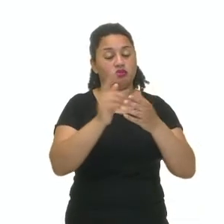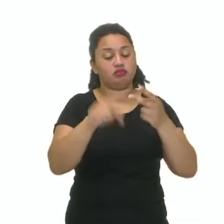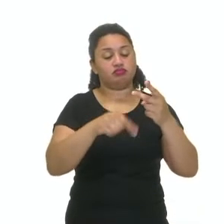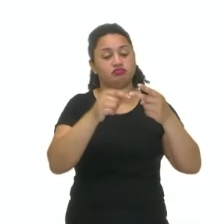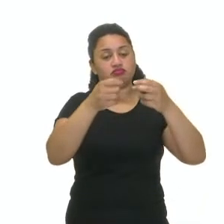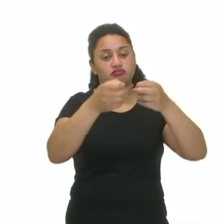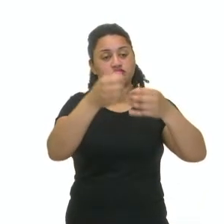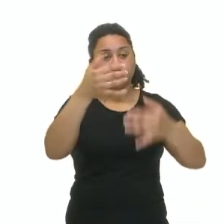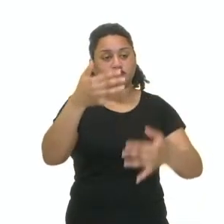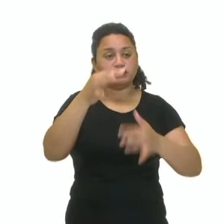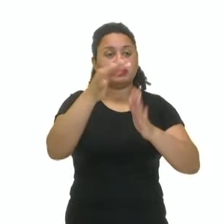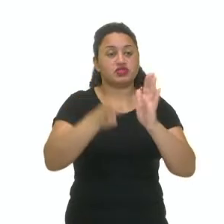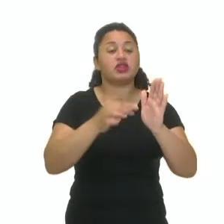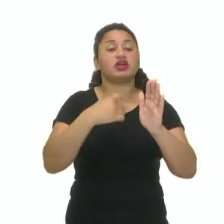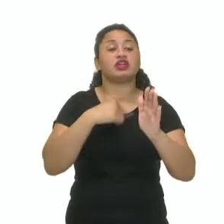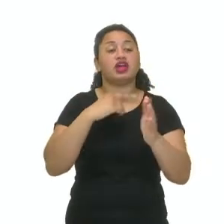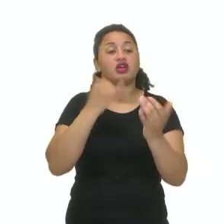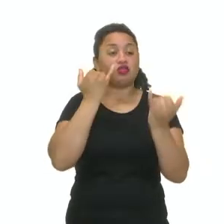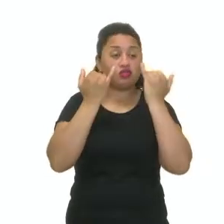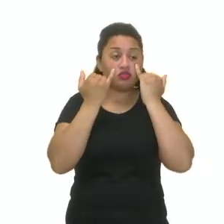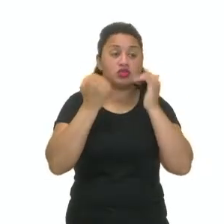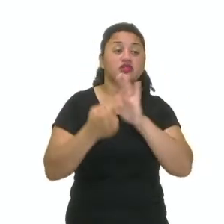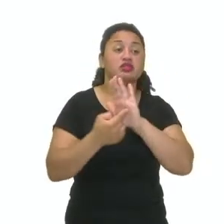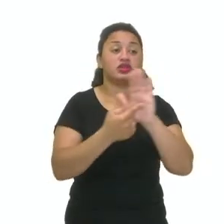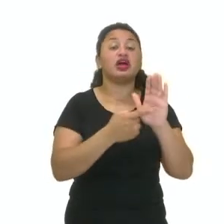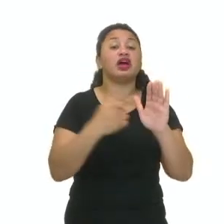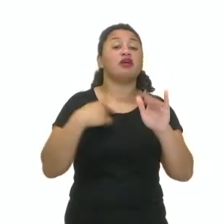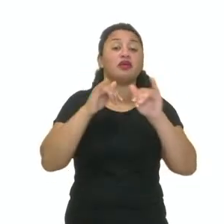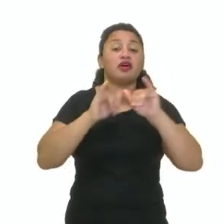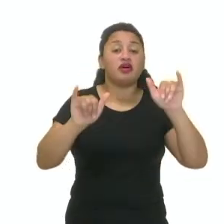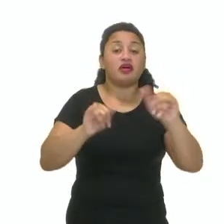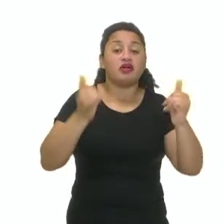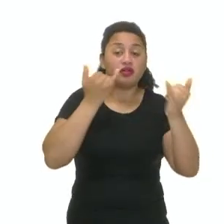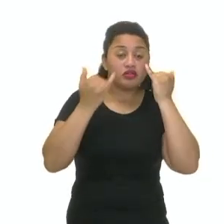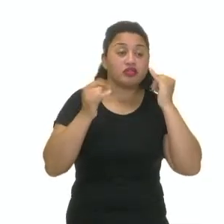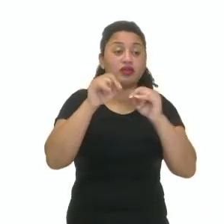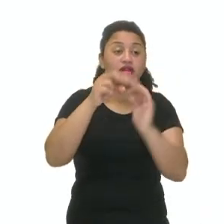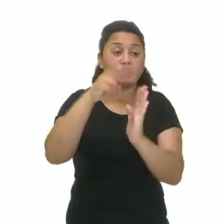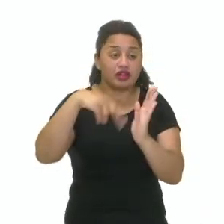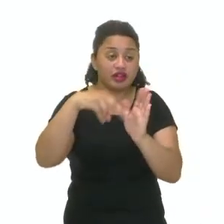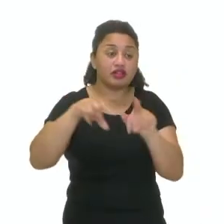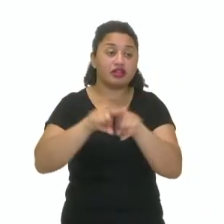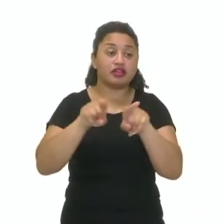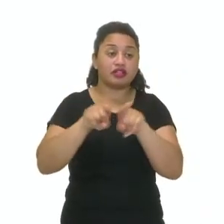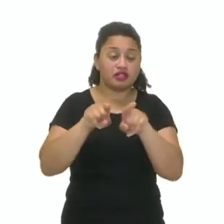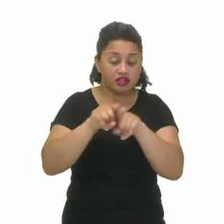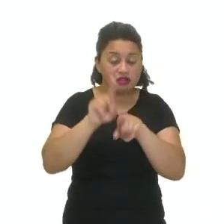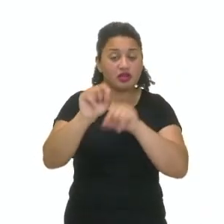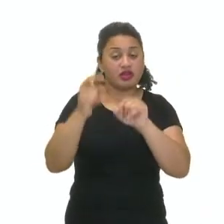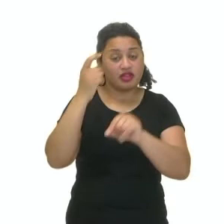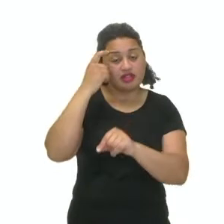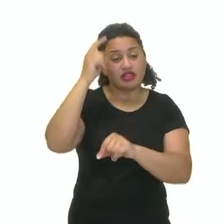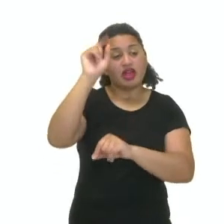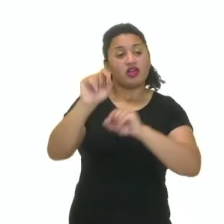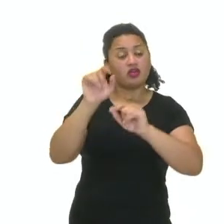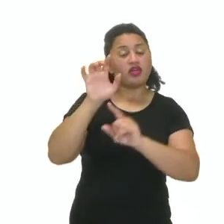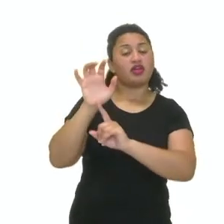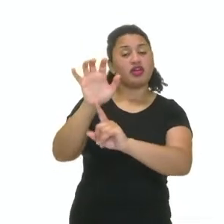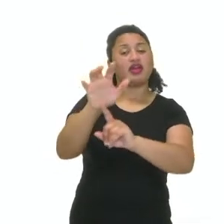são apresentados de modo a informar quem lê e também para sustentar sua tese de que o consumismo